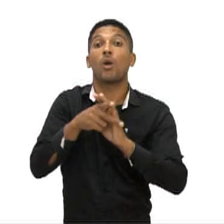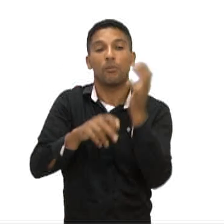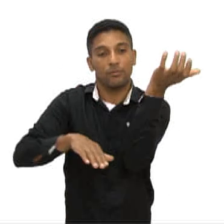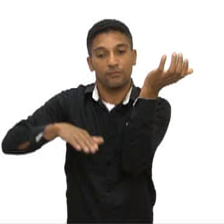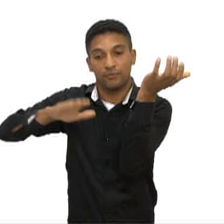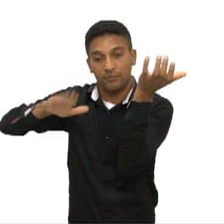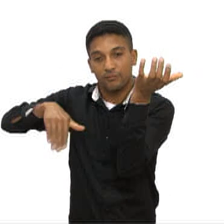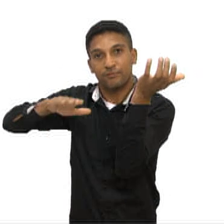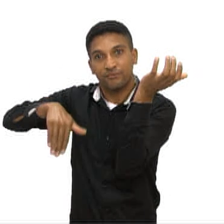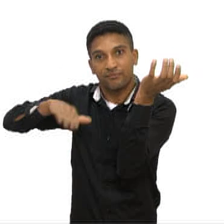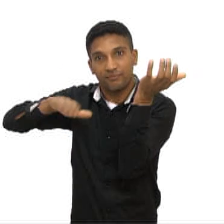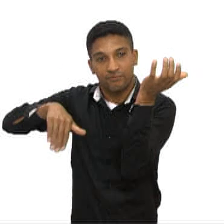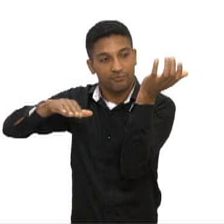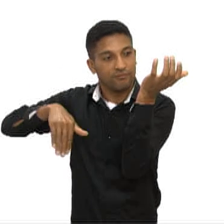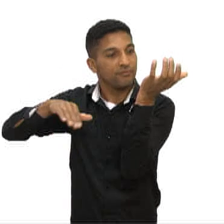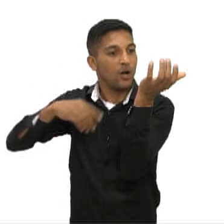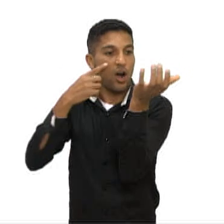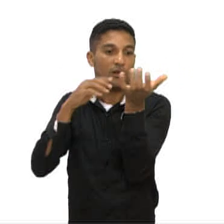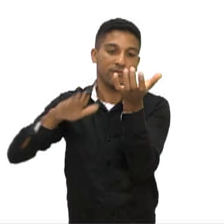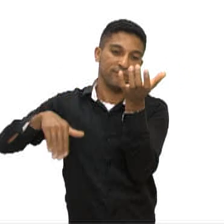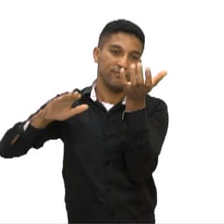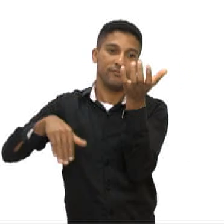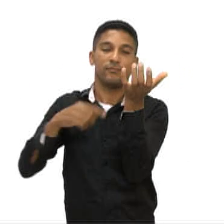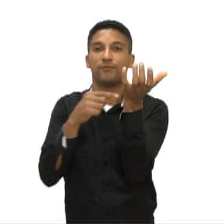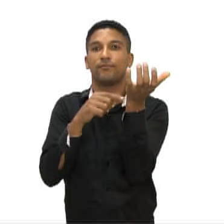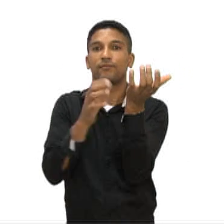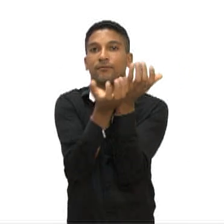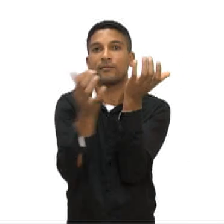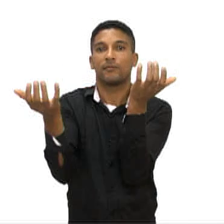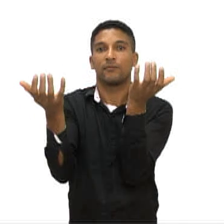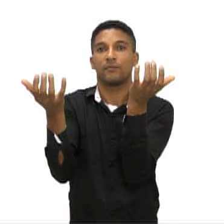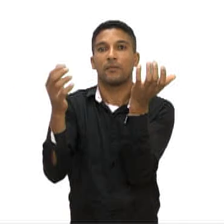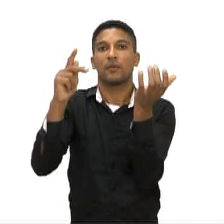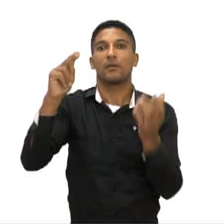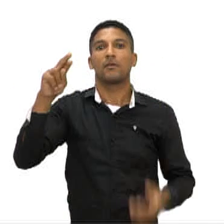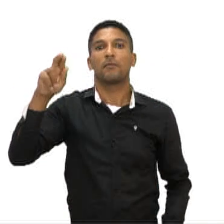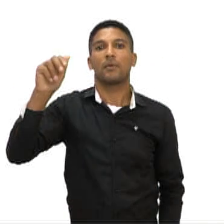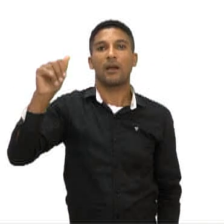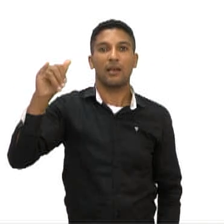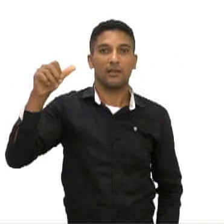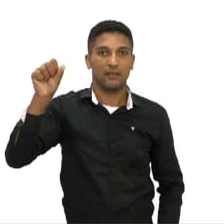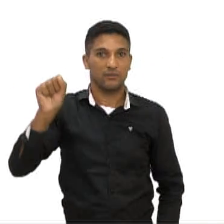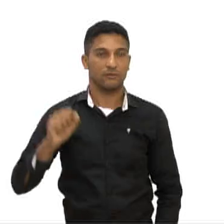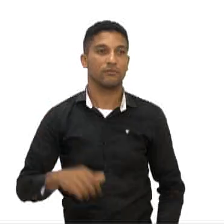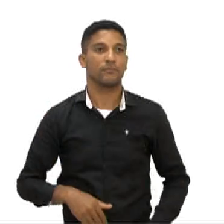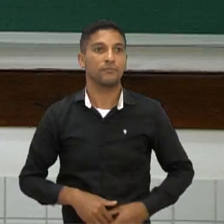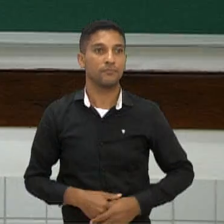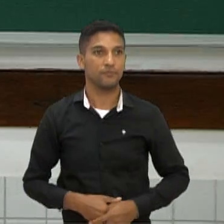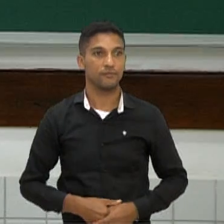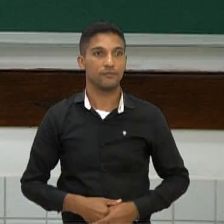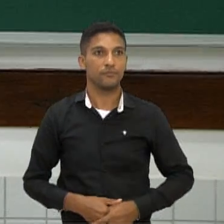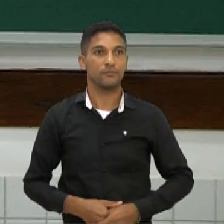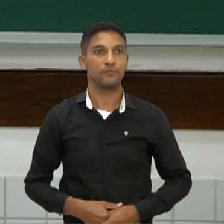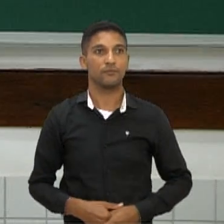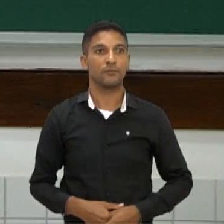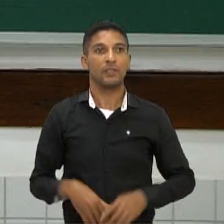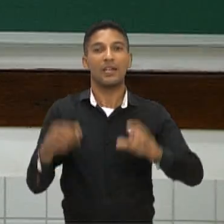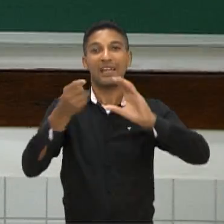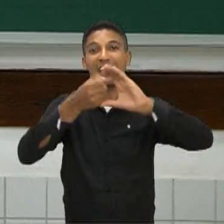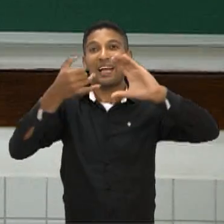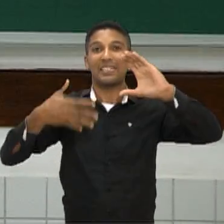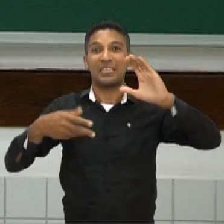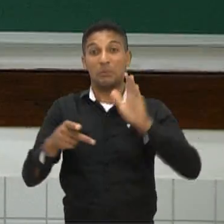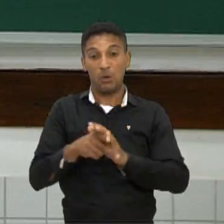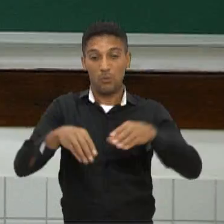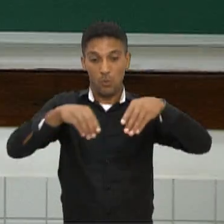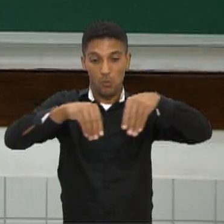Brasil e se difere de acordo com a característica do solo e o índice de umidade. Características do solo: se o solo